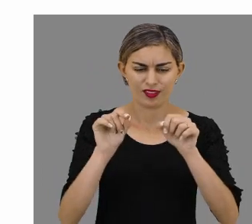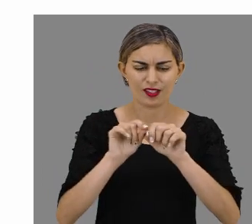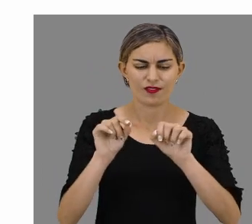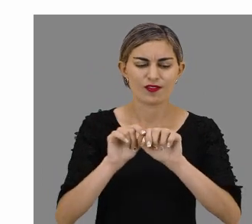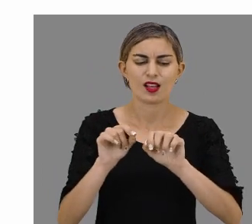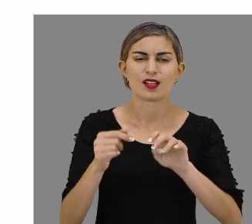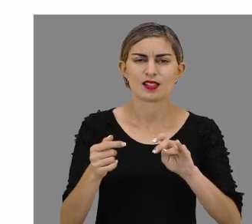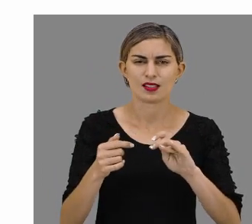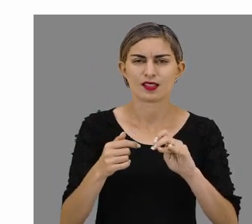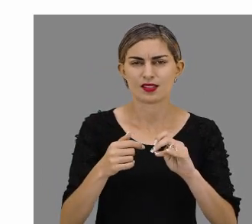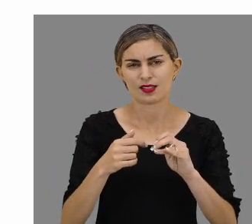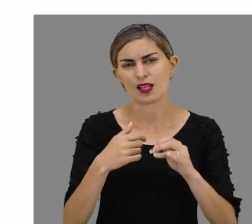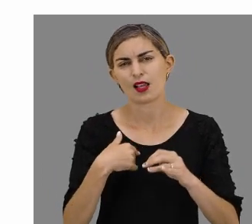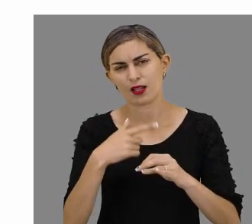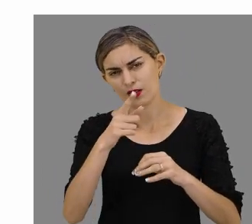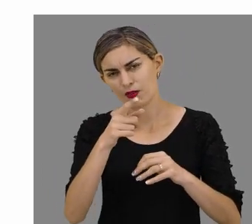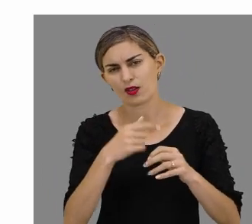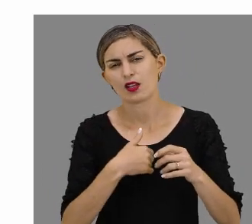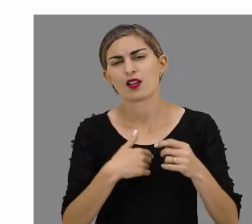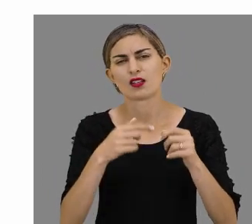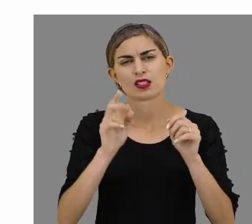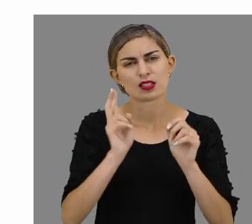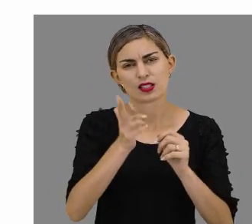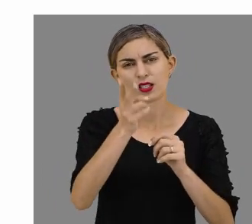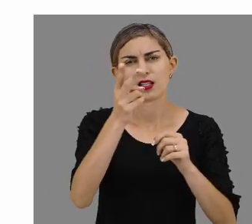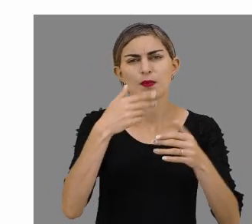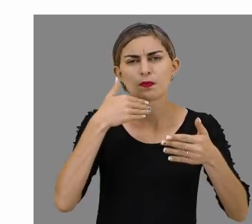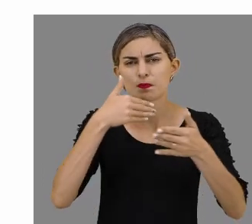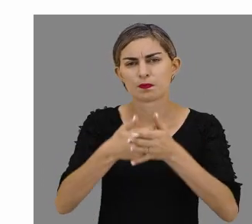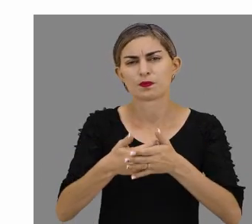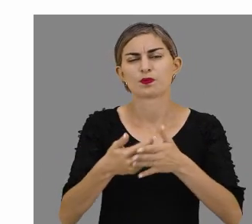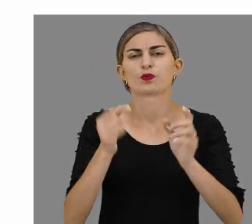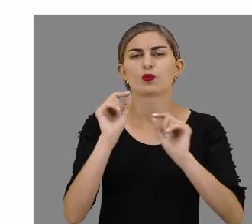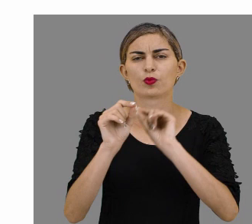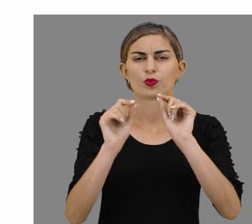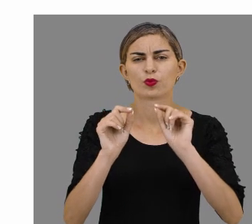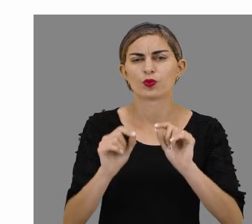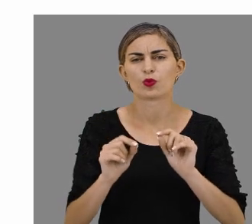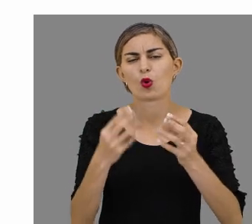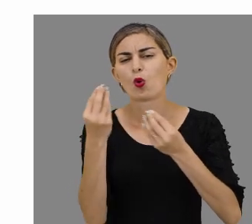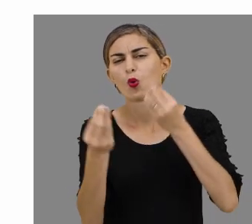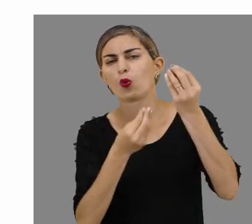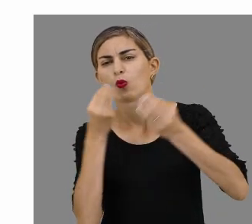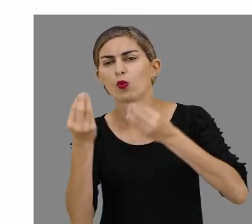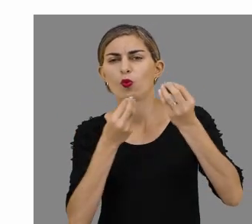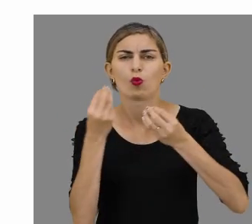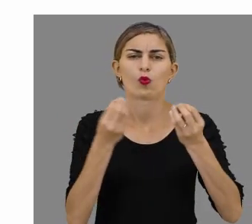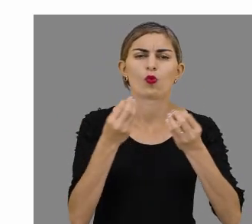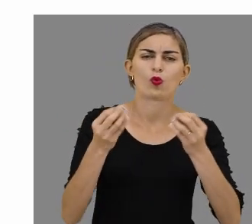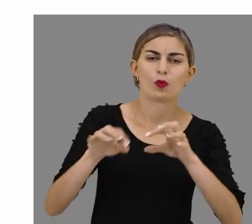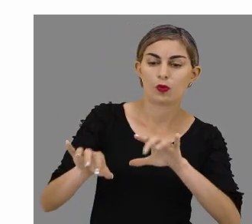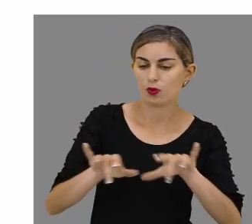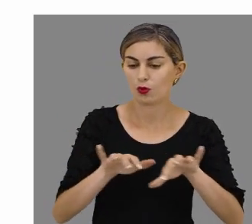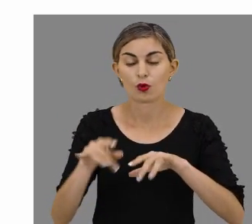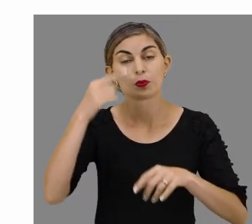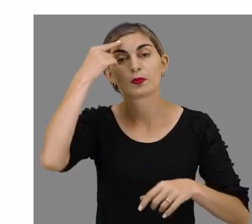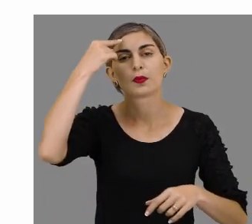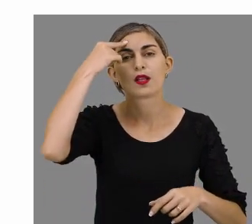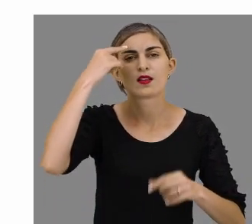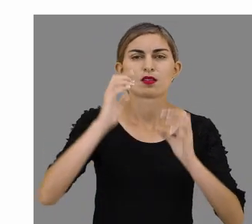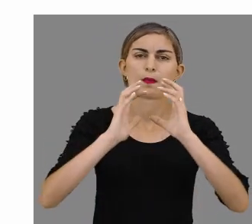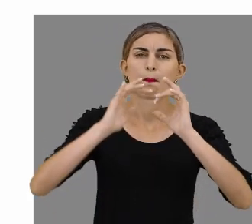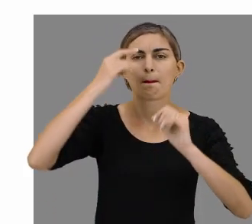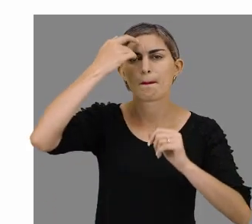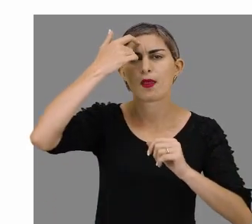podemos chamar de bastante pé duro. Ela é bastante aproximada de como o computador